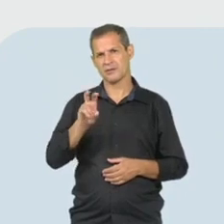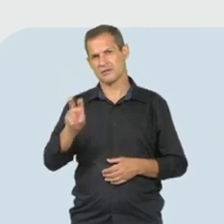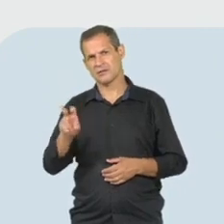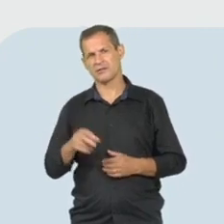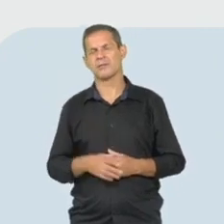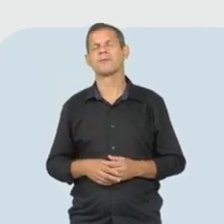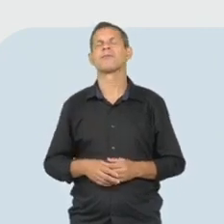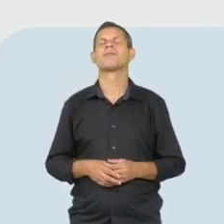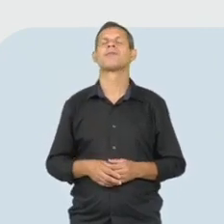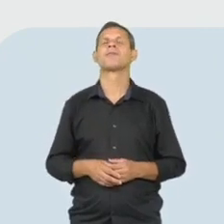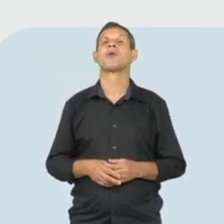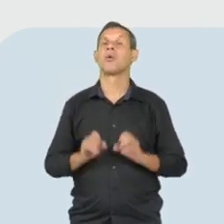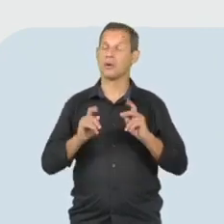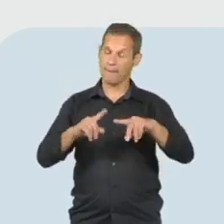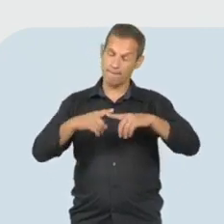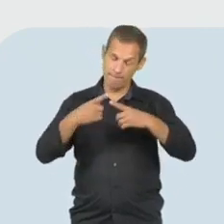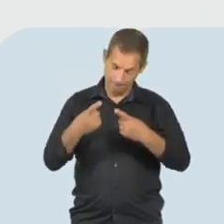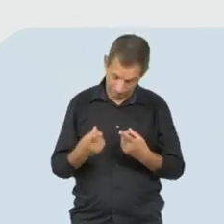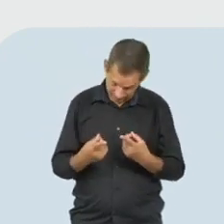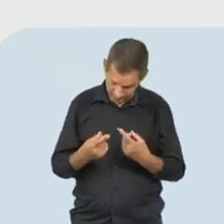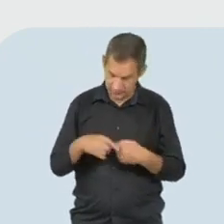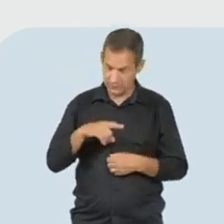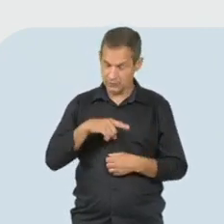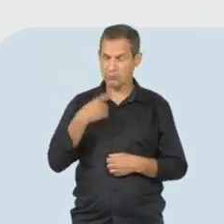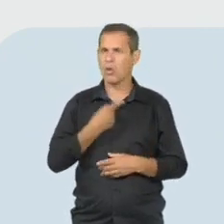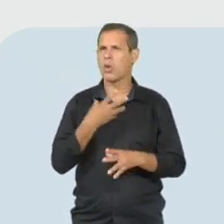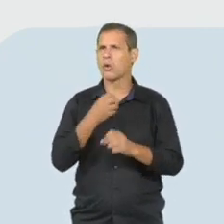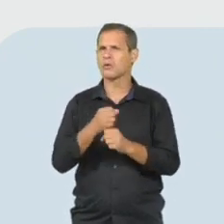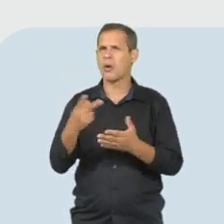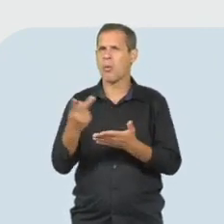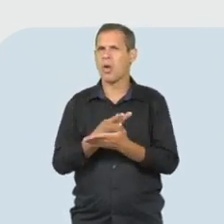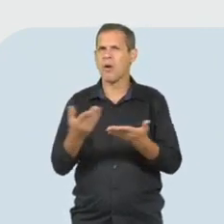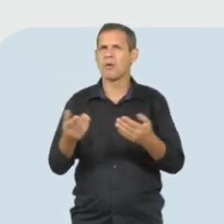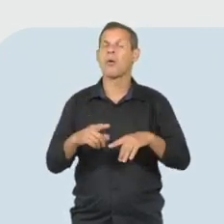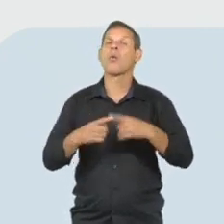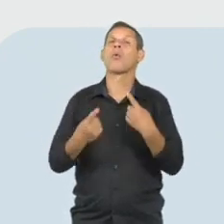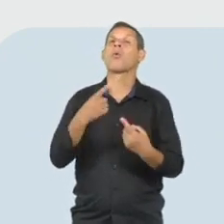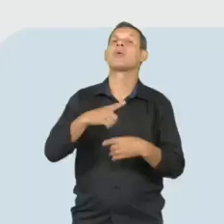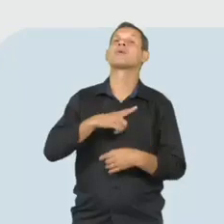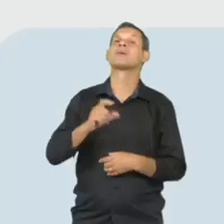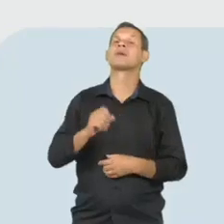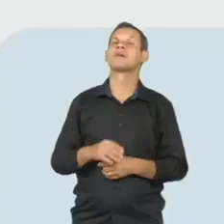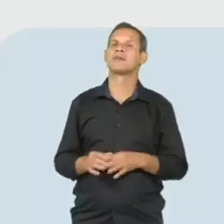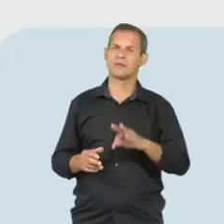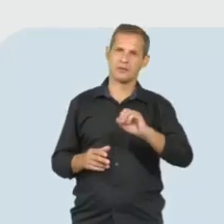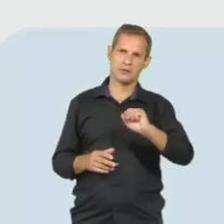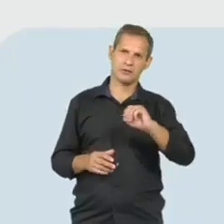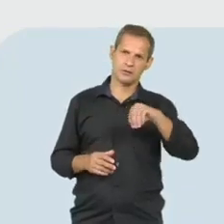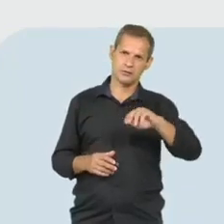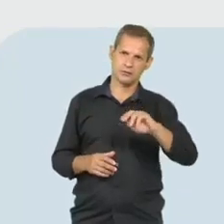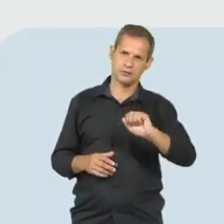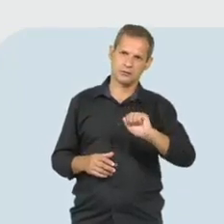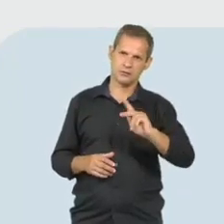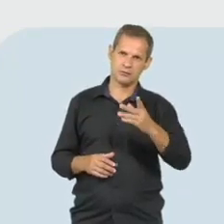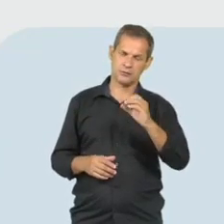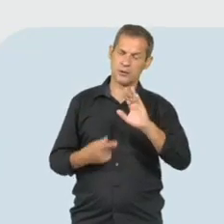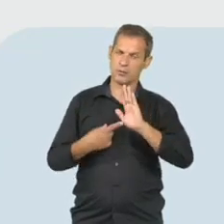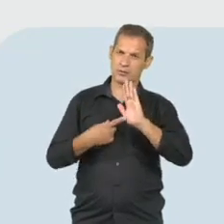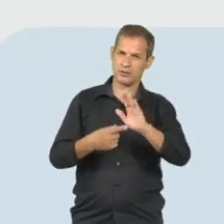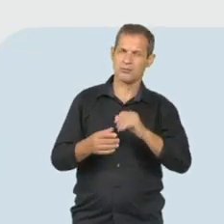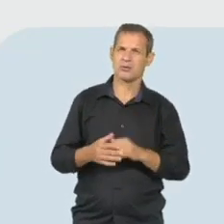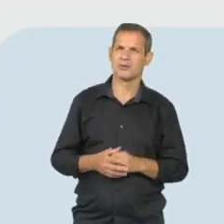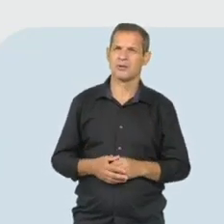76,05? Ok? Então, a gente tem que calcular esse erro agora. Qual deveria ser o tamanho da